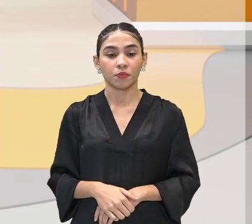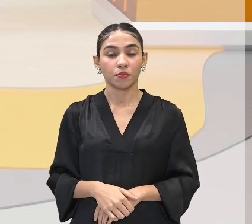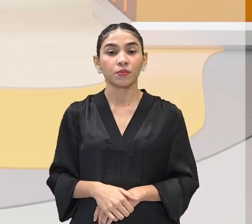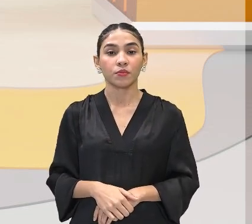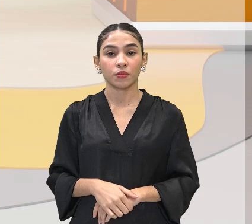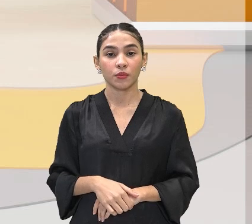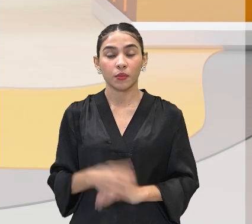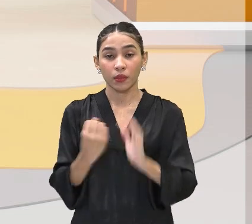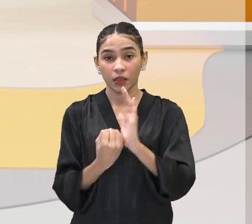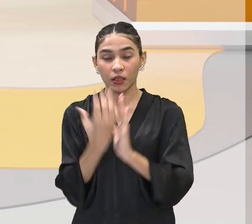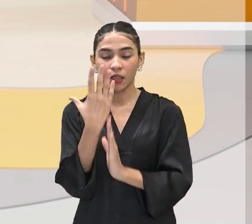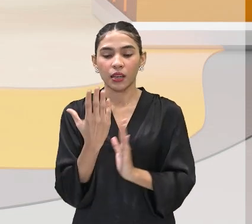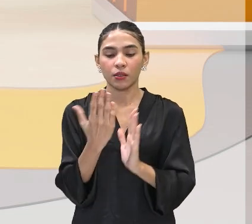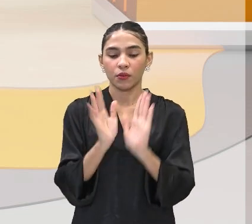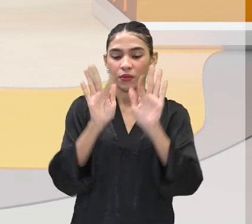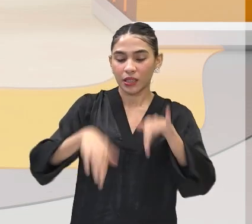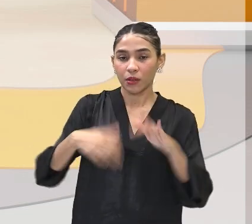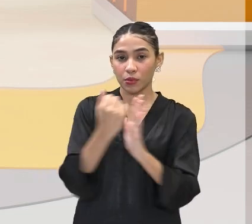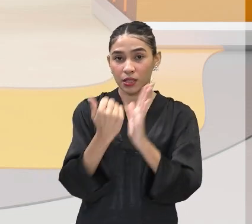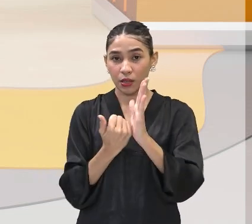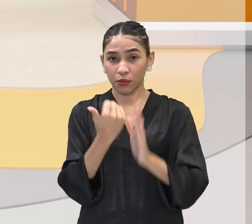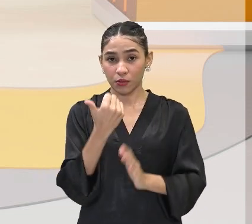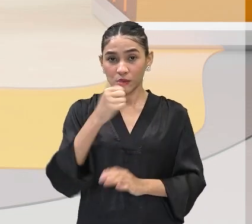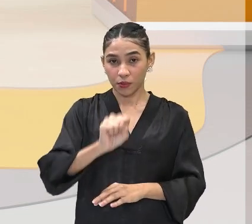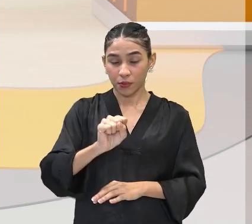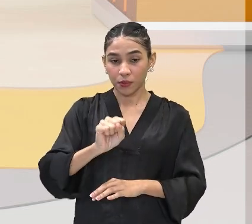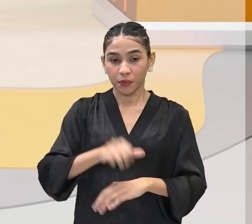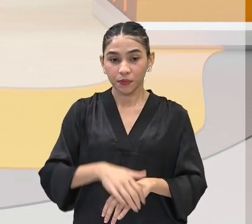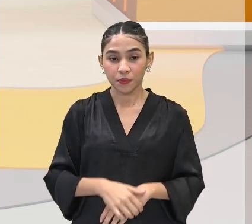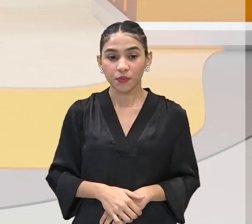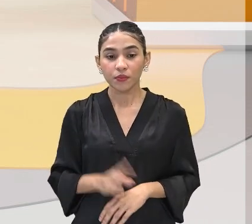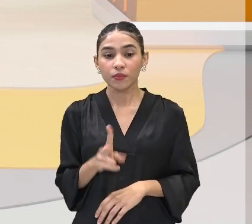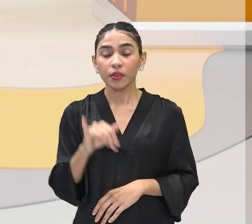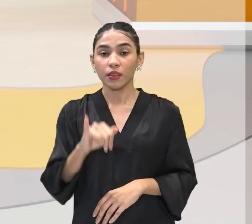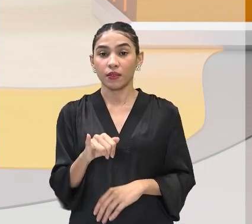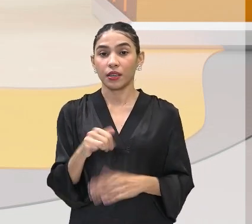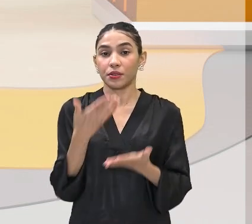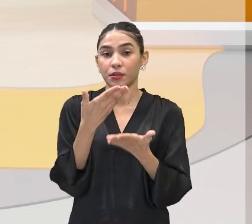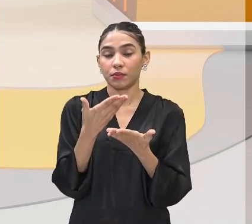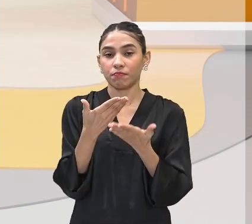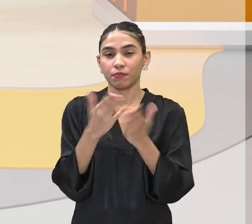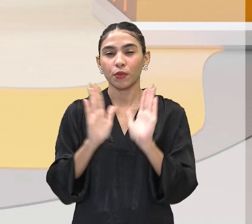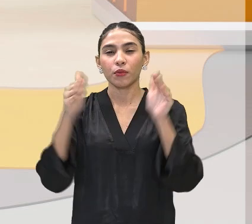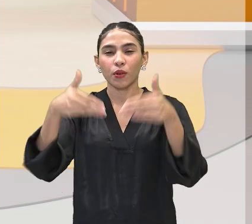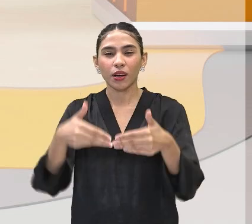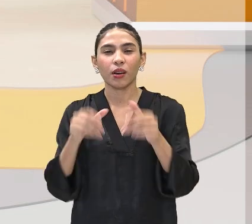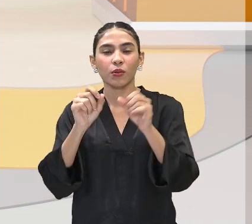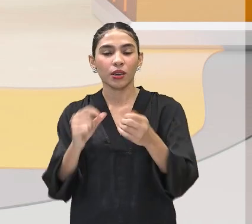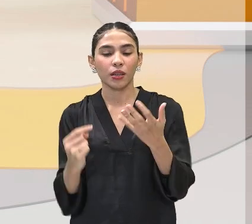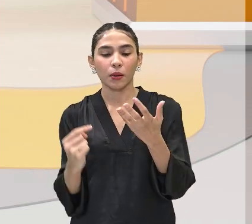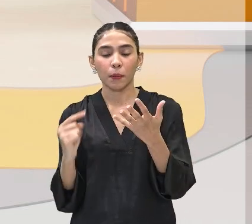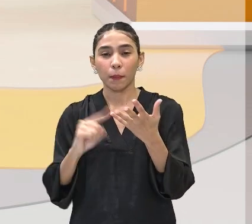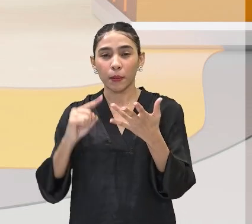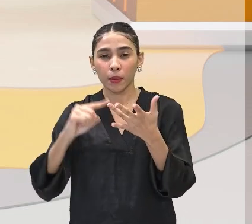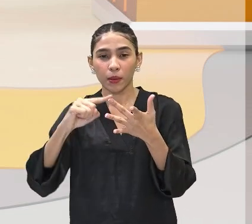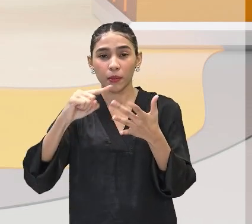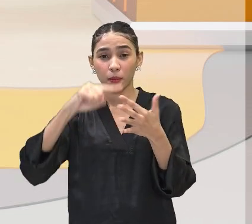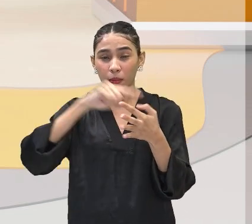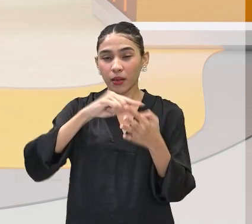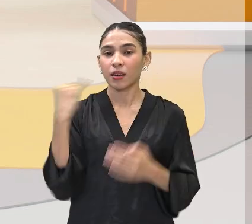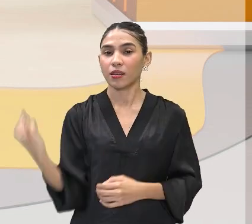construído no final do século XVIII e que vai tratar de pontos muito importantes